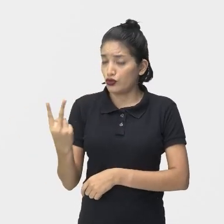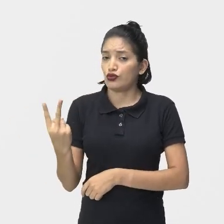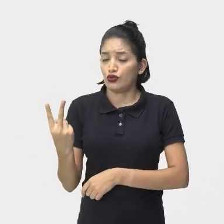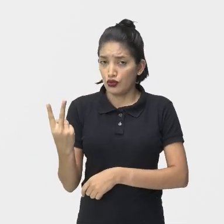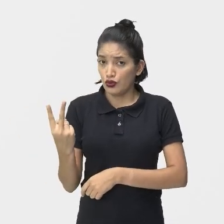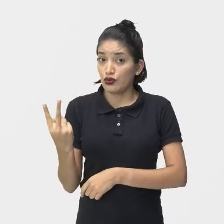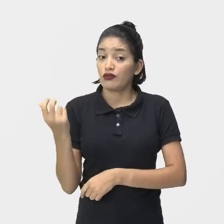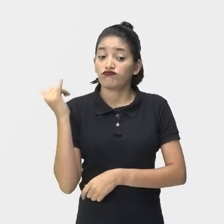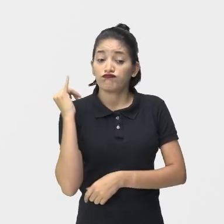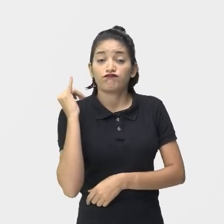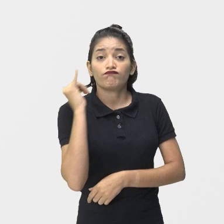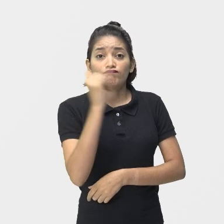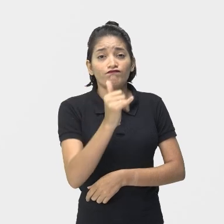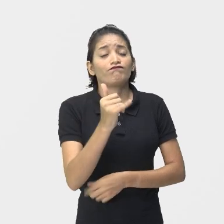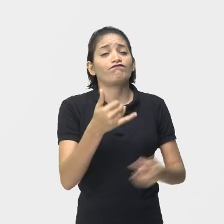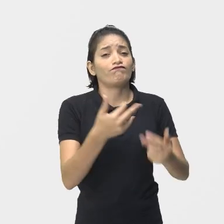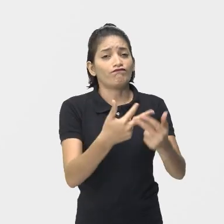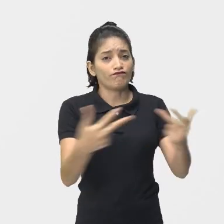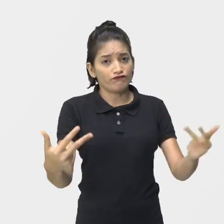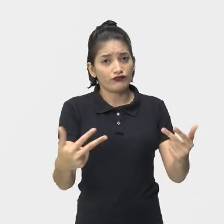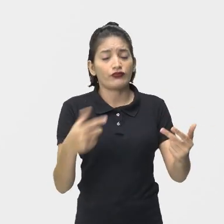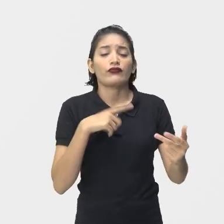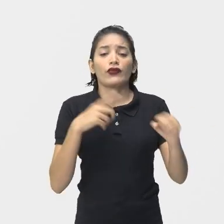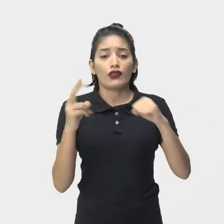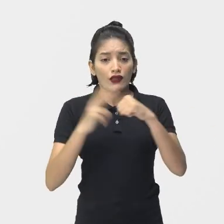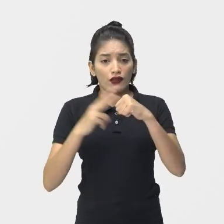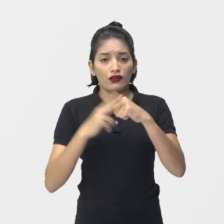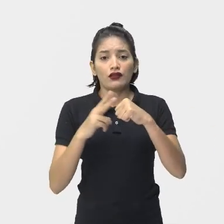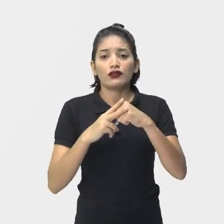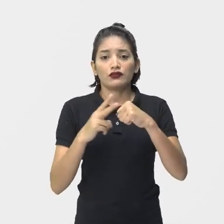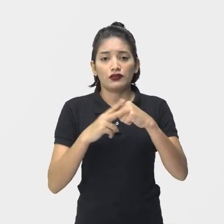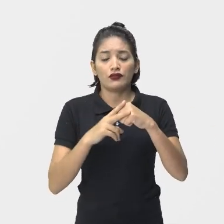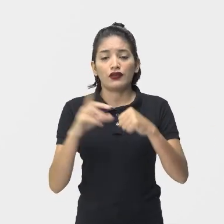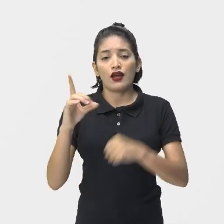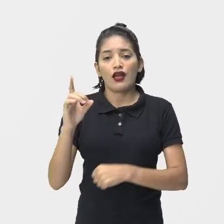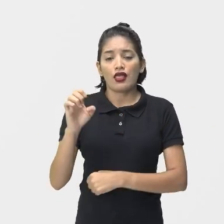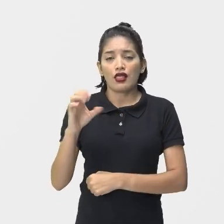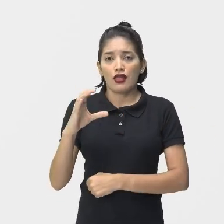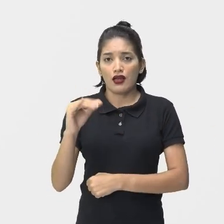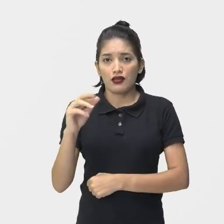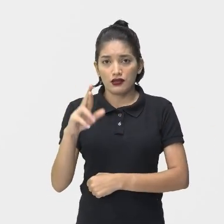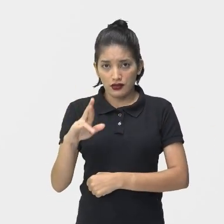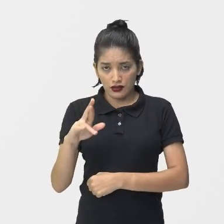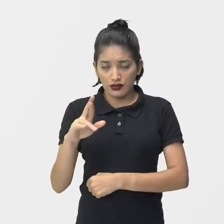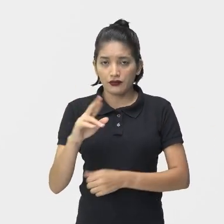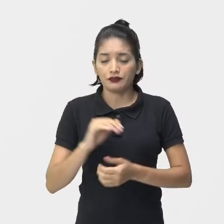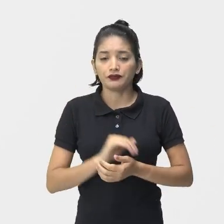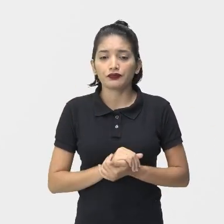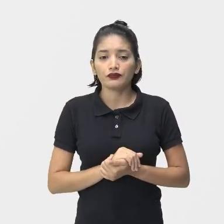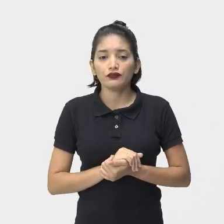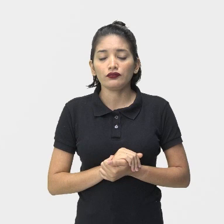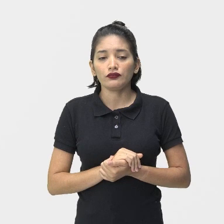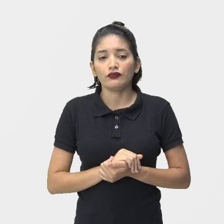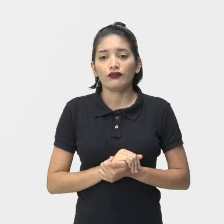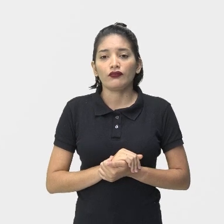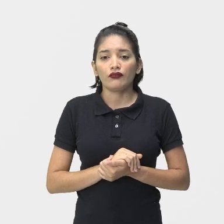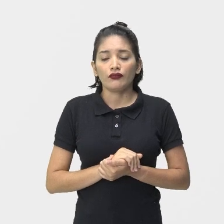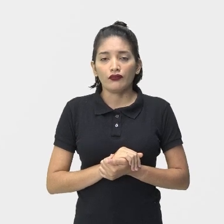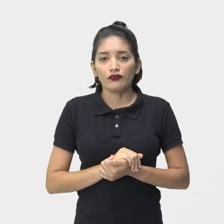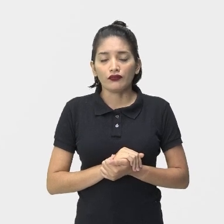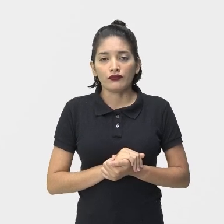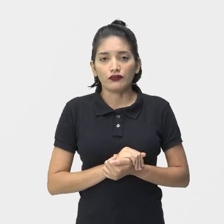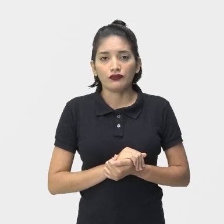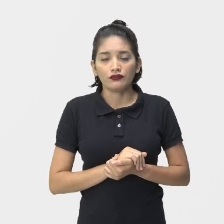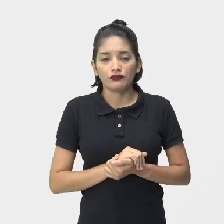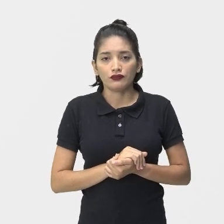Juan dirão muitas coisas. Eu tenho o verbo decir, aí, verbo irregular. Pero ustedes no